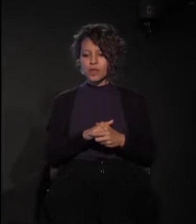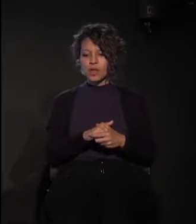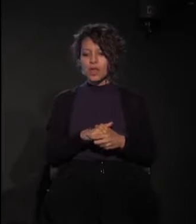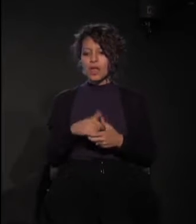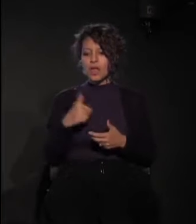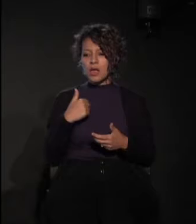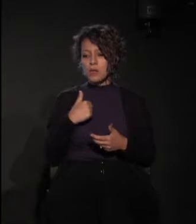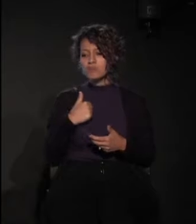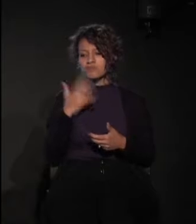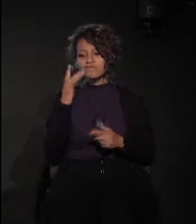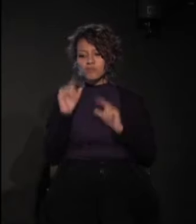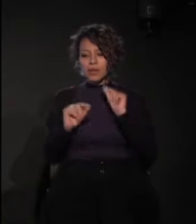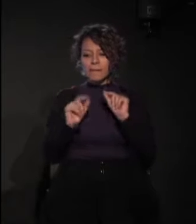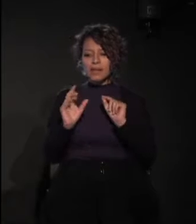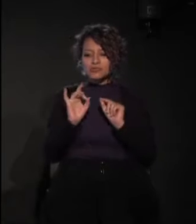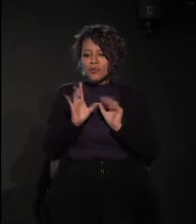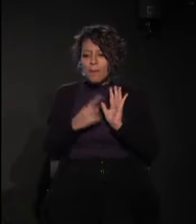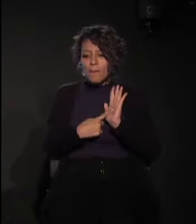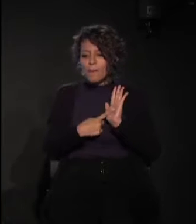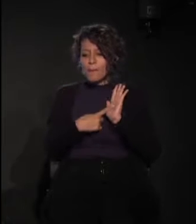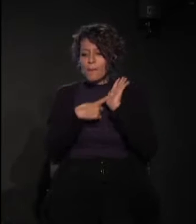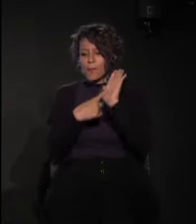daquilo que acontece